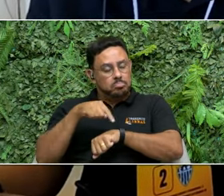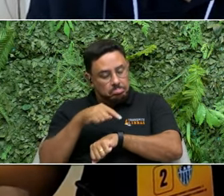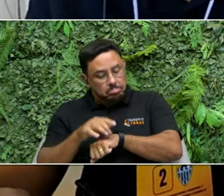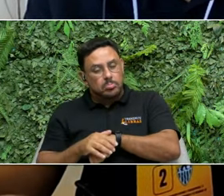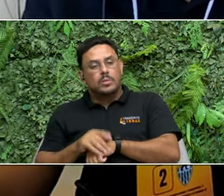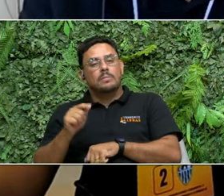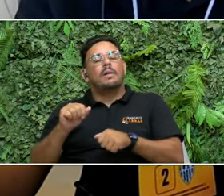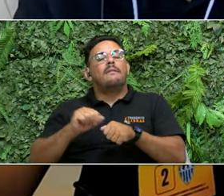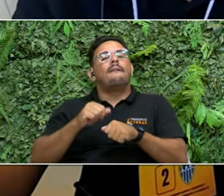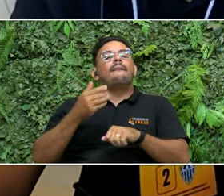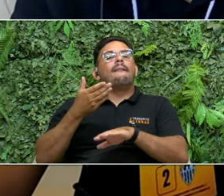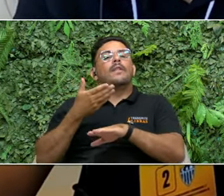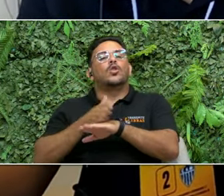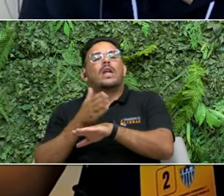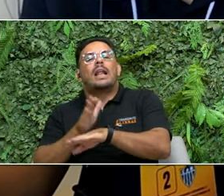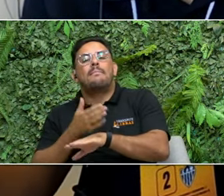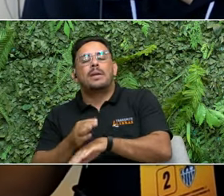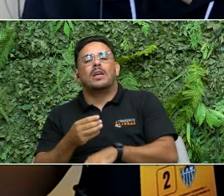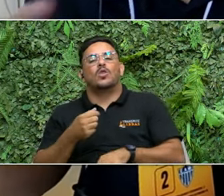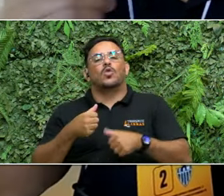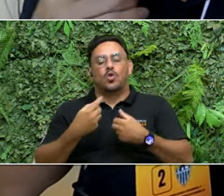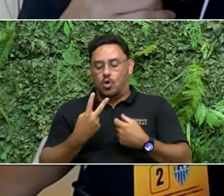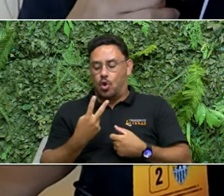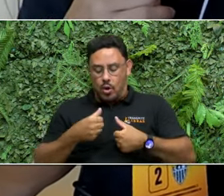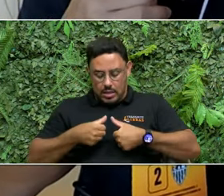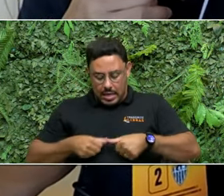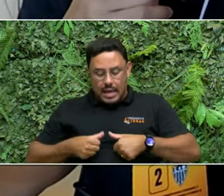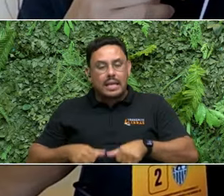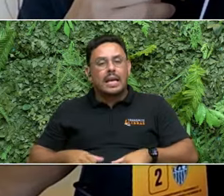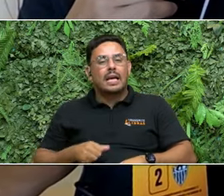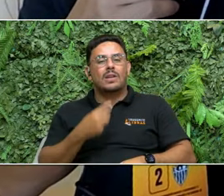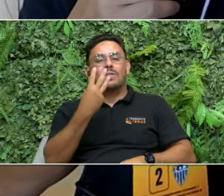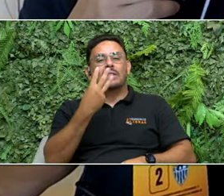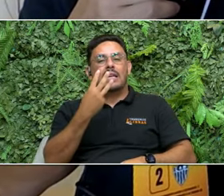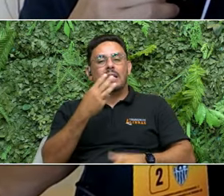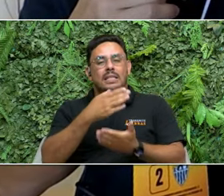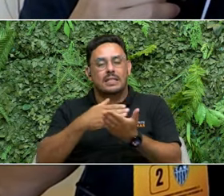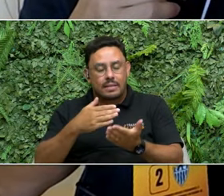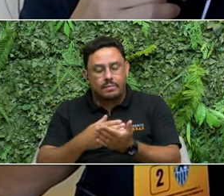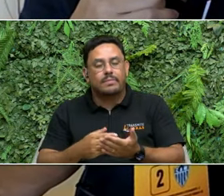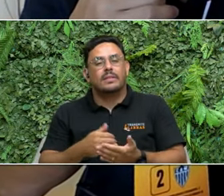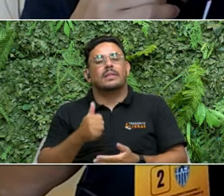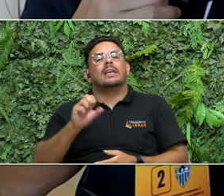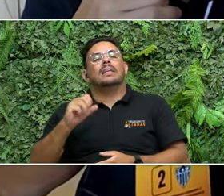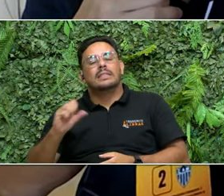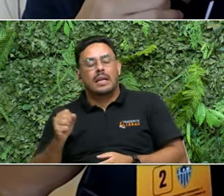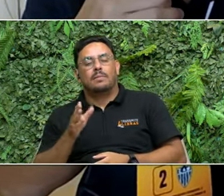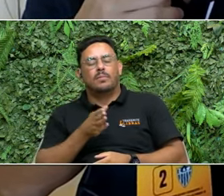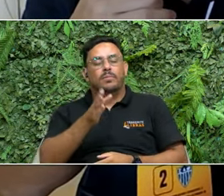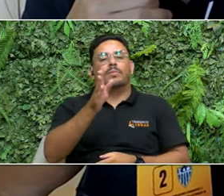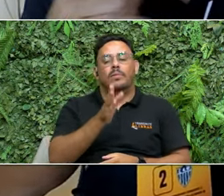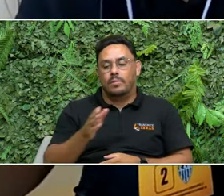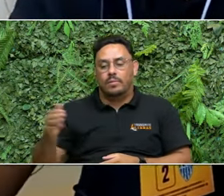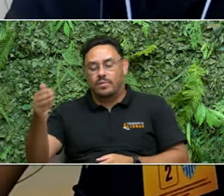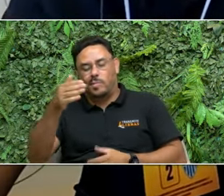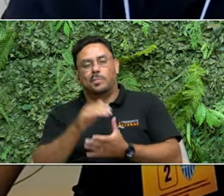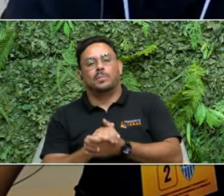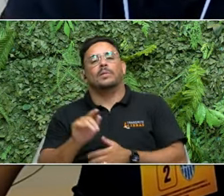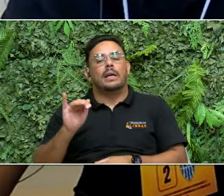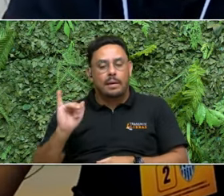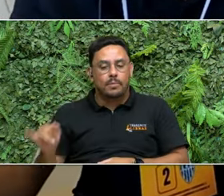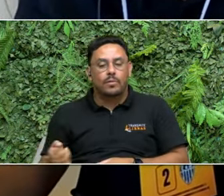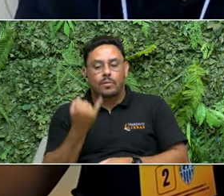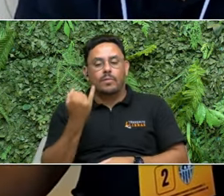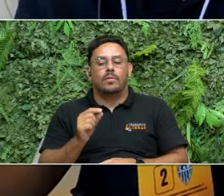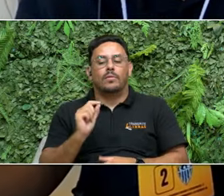fez treinamento com dois zagueiros Três zagueiros dois atacantes três atacantes escapa no meio escapa por fora e por aí vai então ele aproveitou